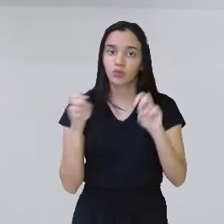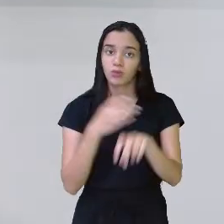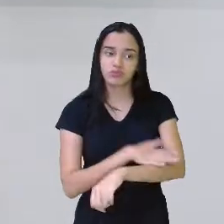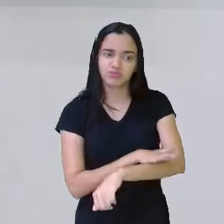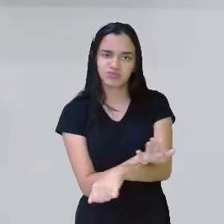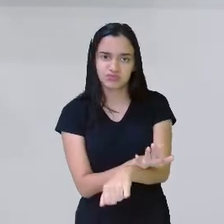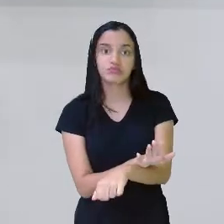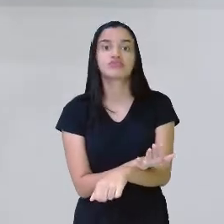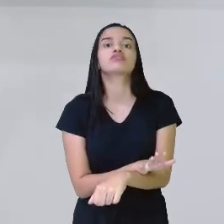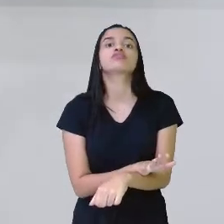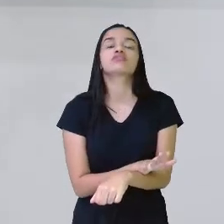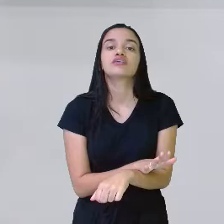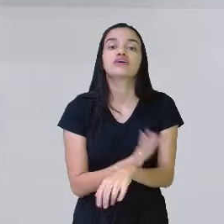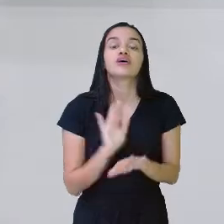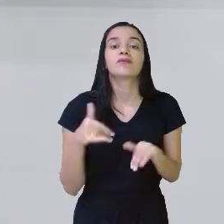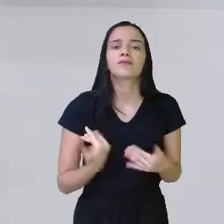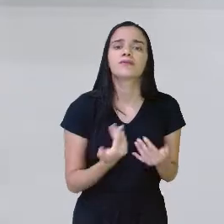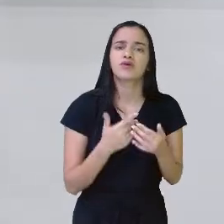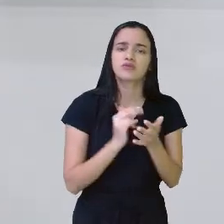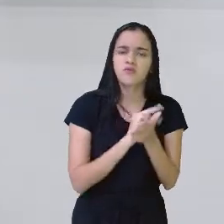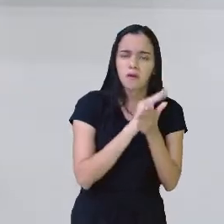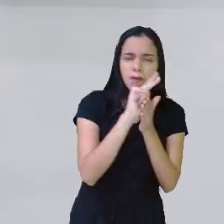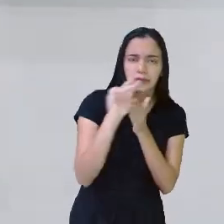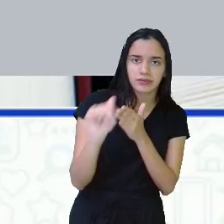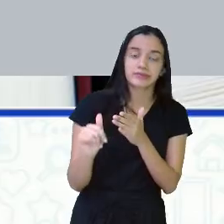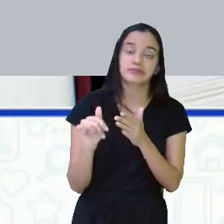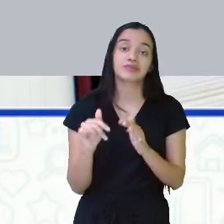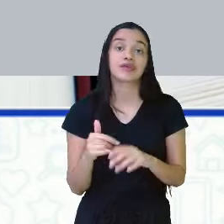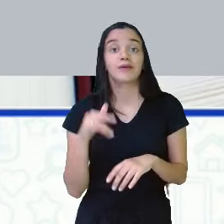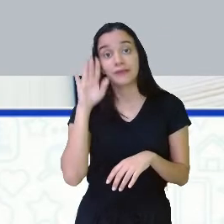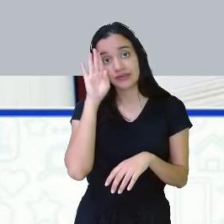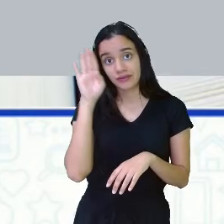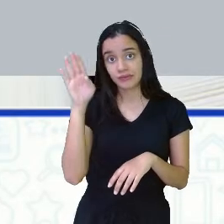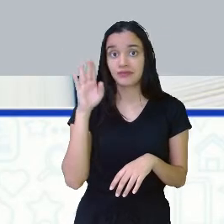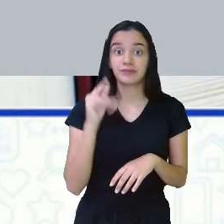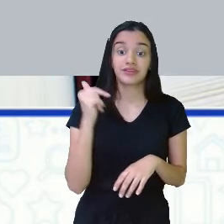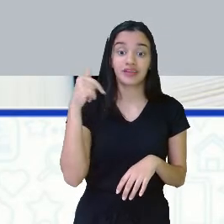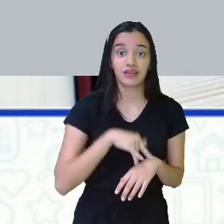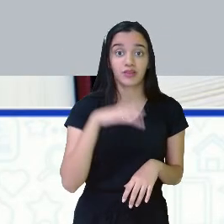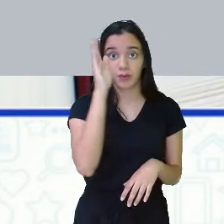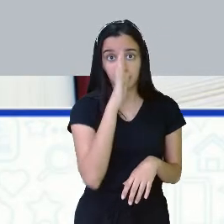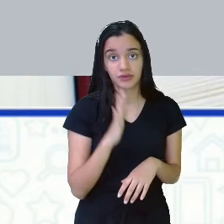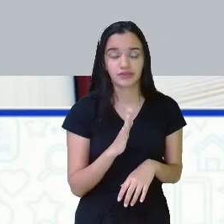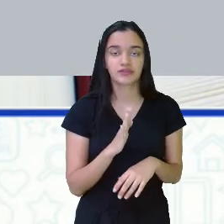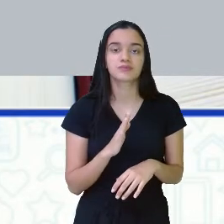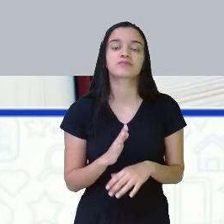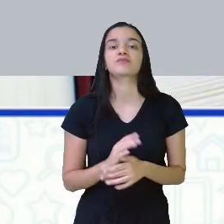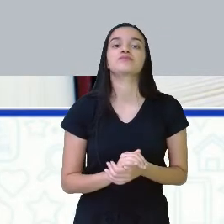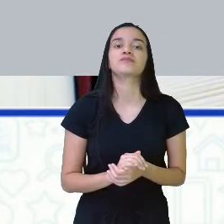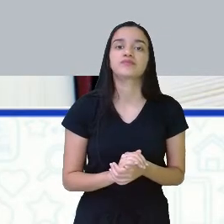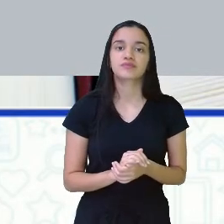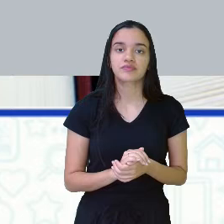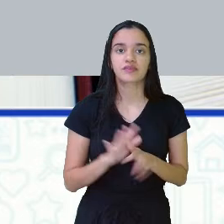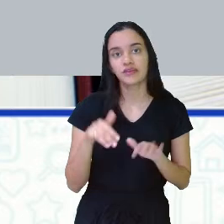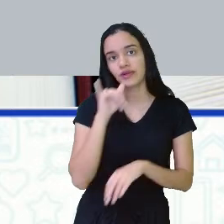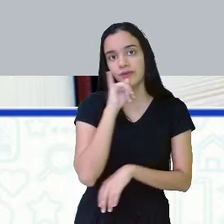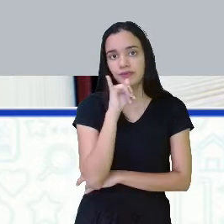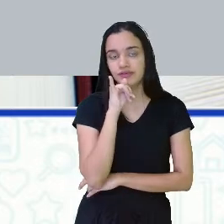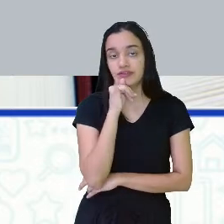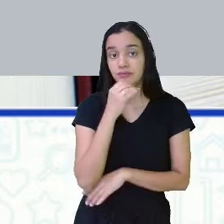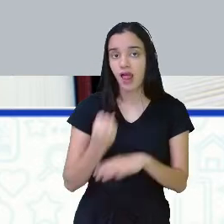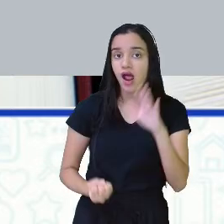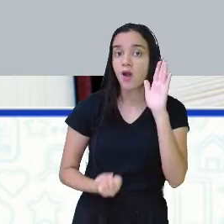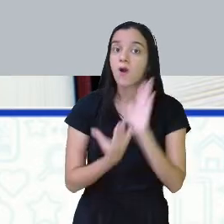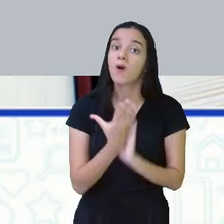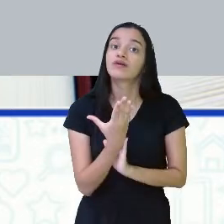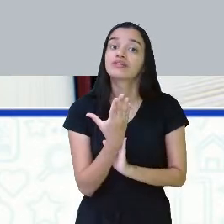gente pode falar muita coisa, principalmente esse tema de racismo no Brasil. Por exemplo, a